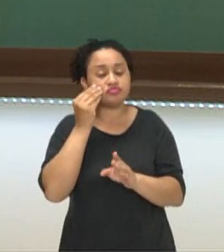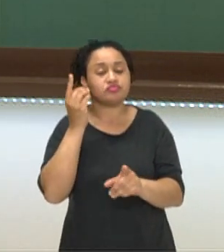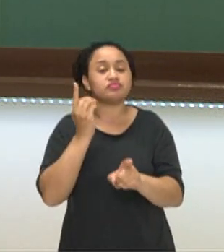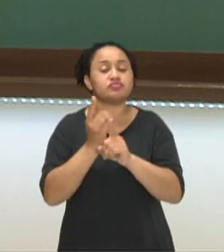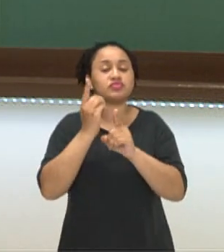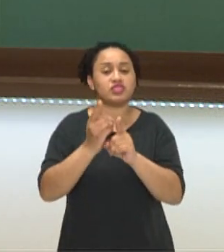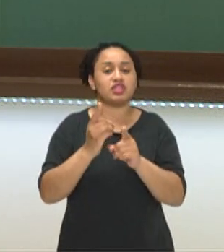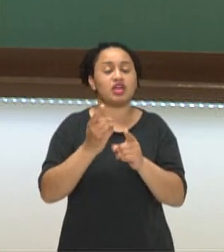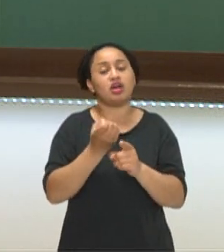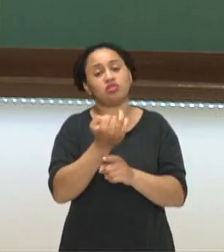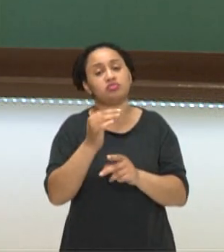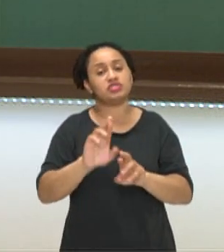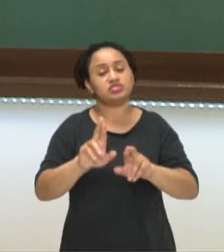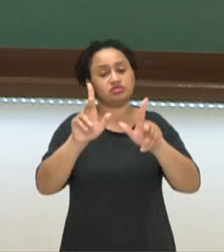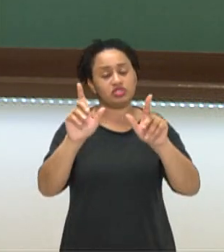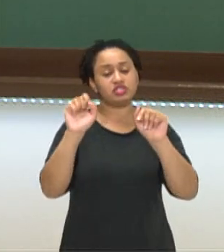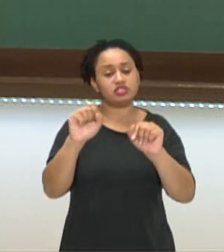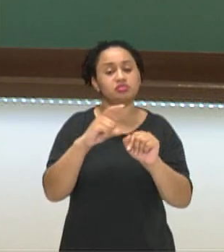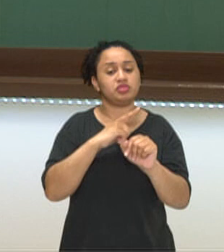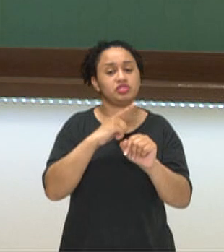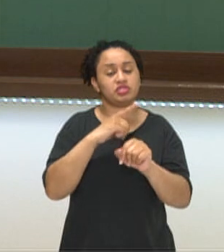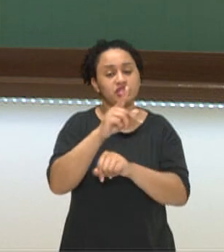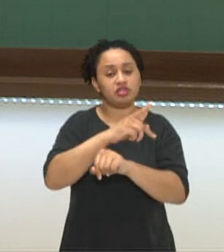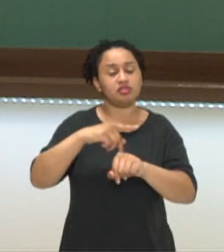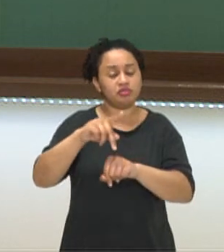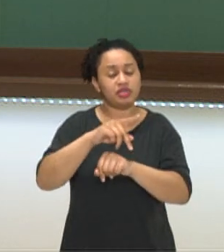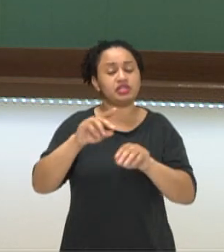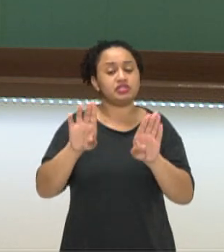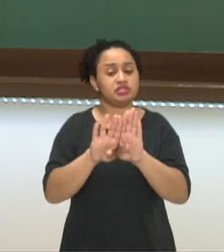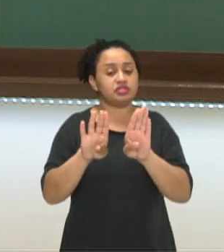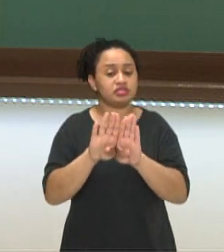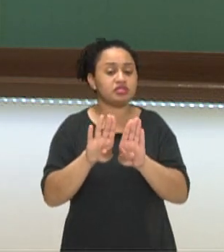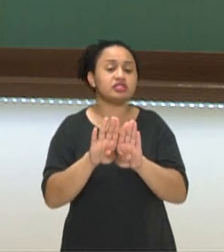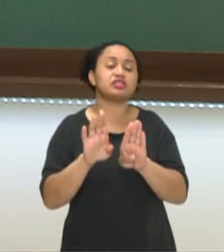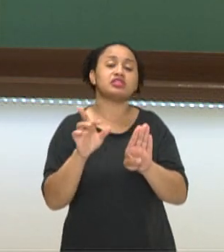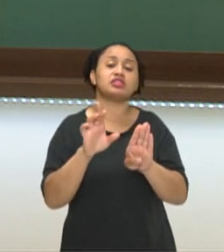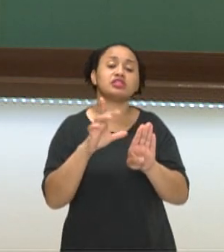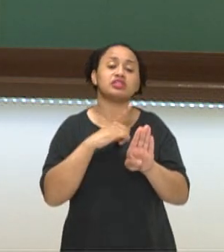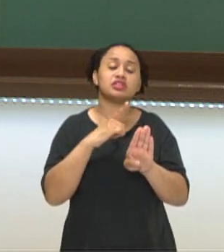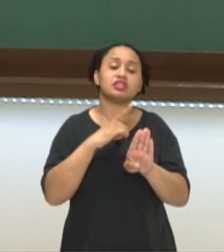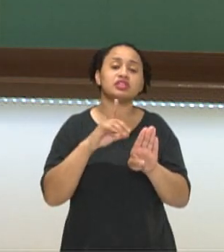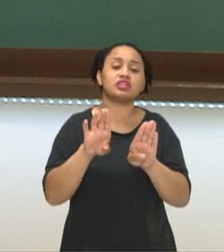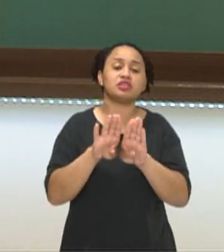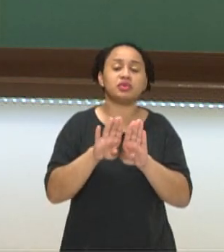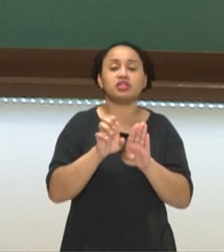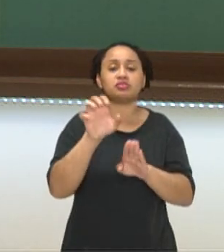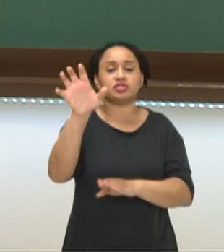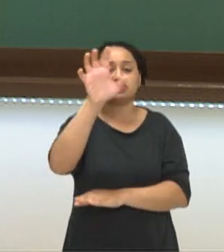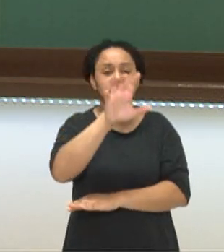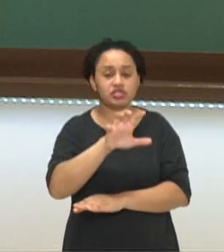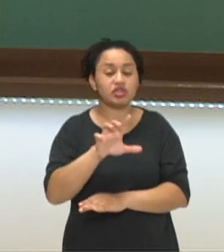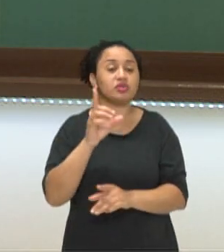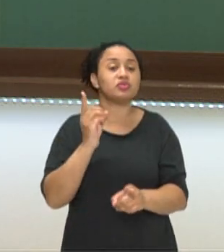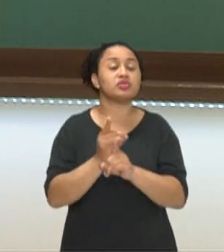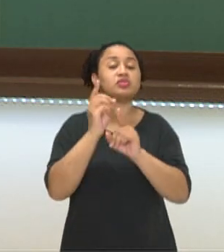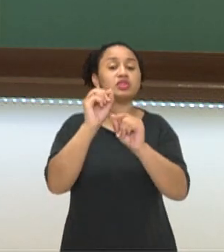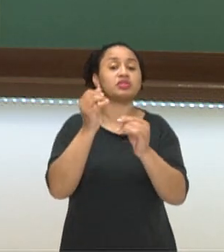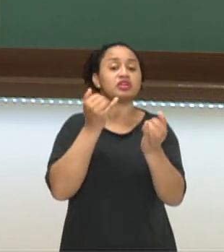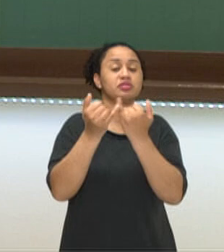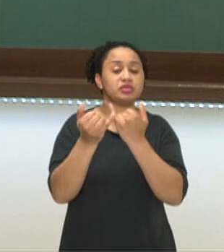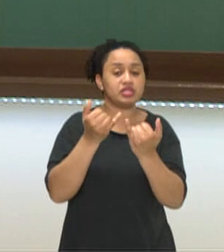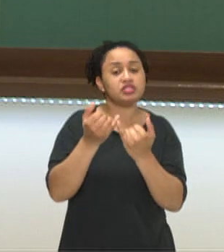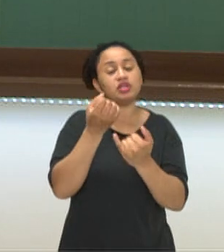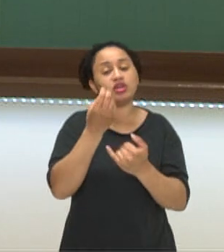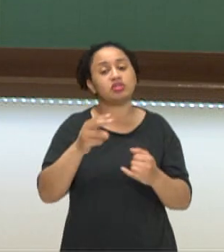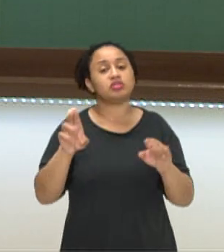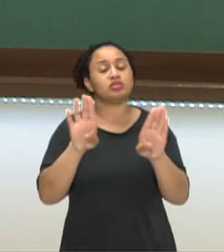eventuais diferenças entre os países membros ou as áreas membros de uma determinada região, encontrar aquilo que é parecido ou ainda